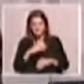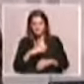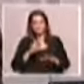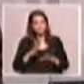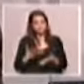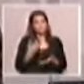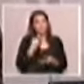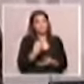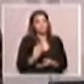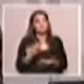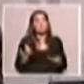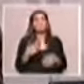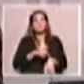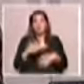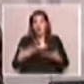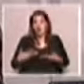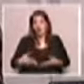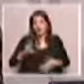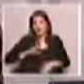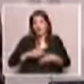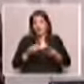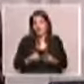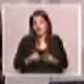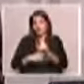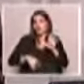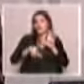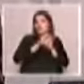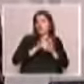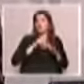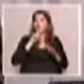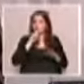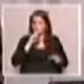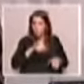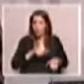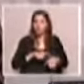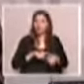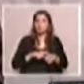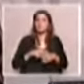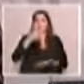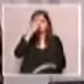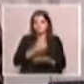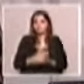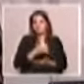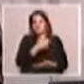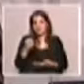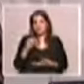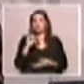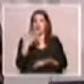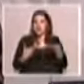perguntar, bom, neste momento o queijo legalmente já se pode apresentar com 500 gramas. Uhum. Não é?